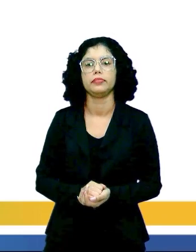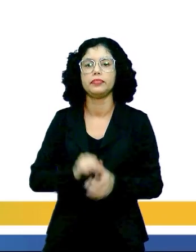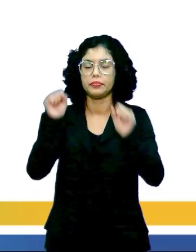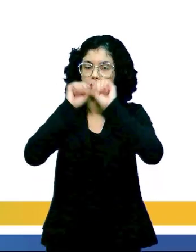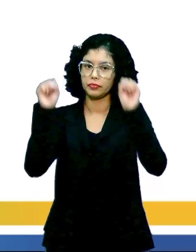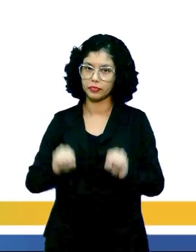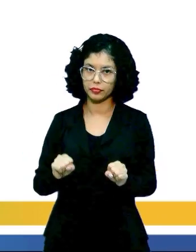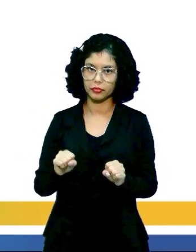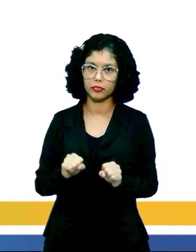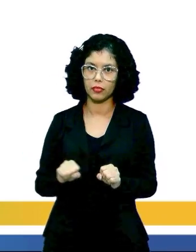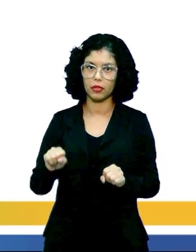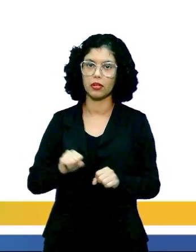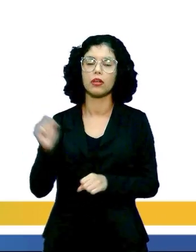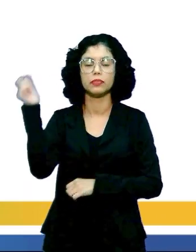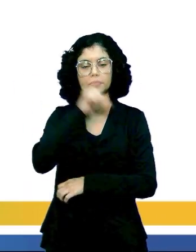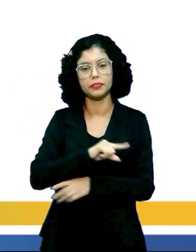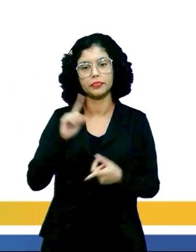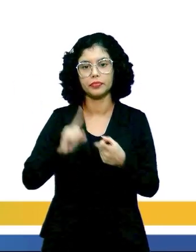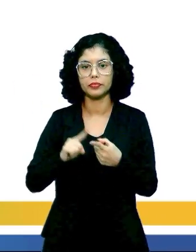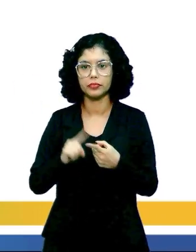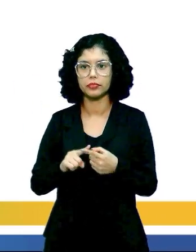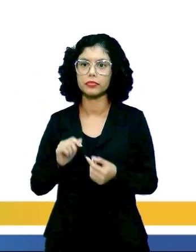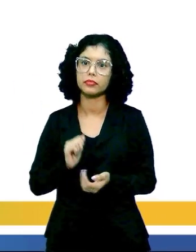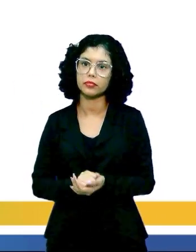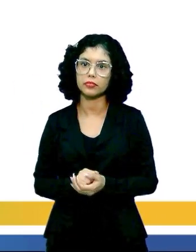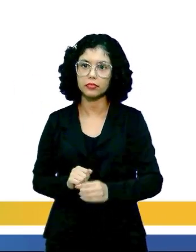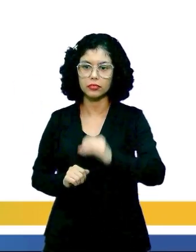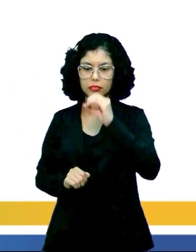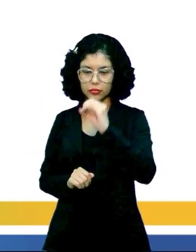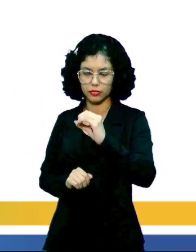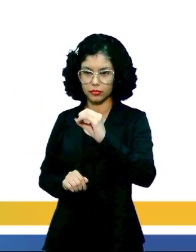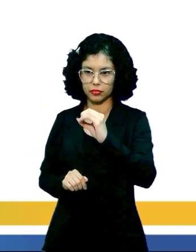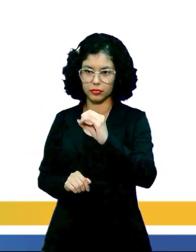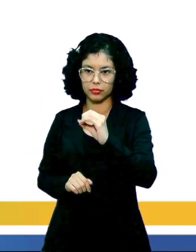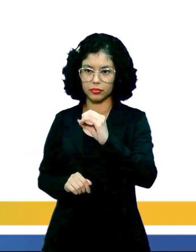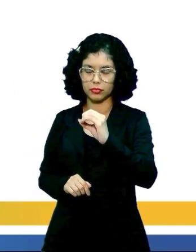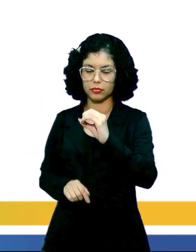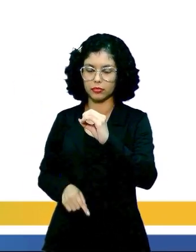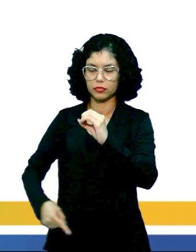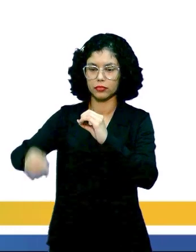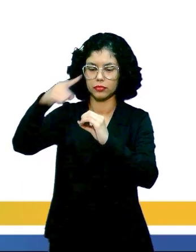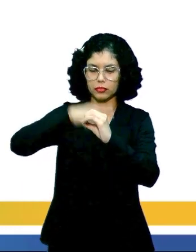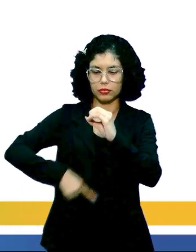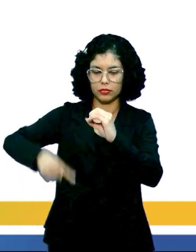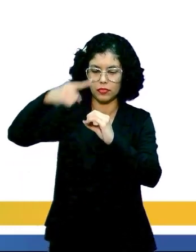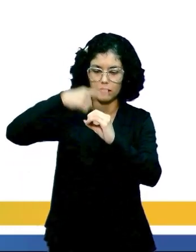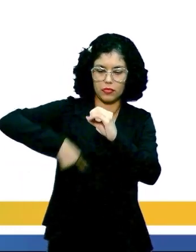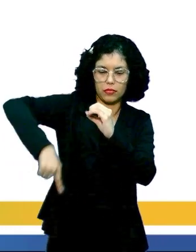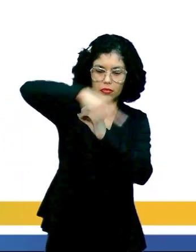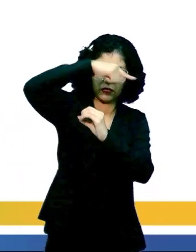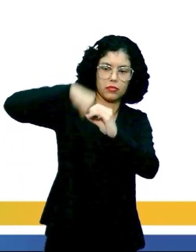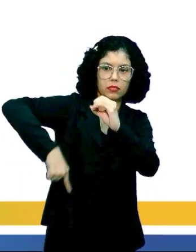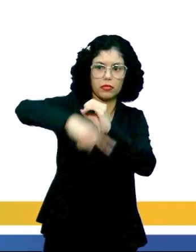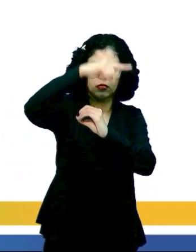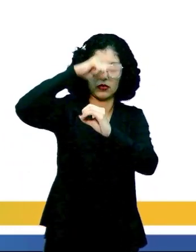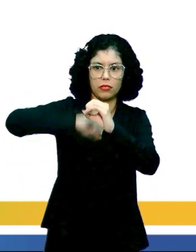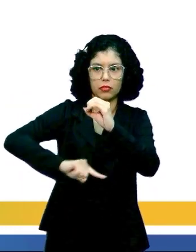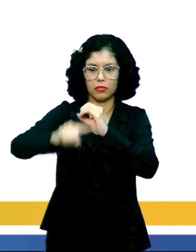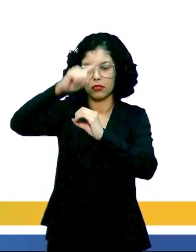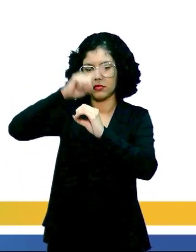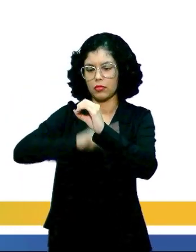sistema solar. Por quê? Porque o átomo agora ele tem um núcleo e ao redor desse núcleo estão os